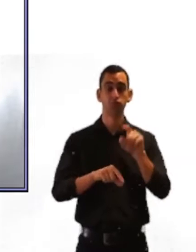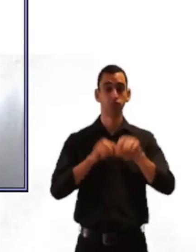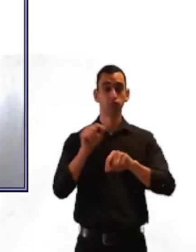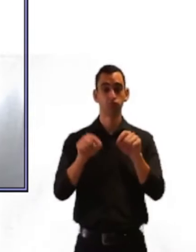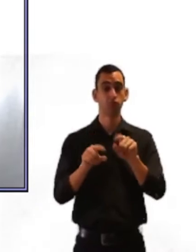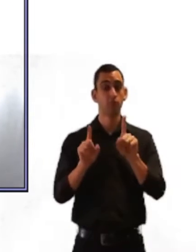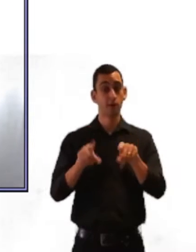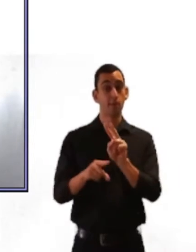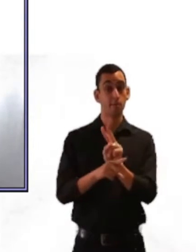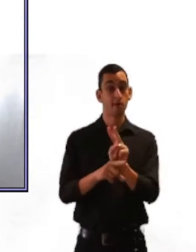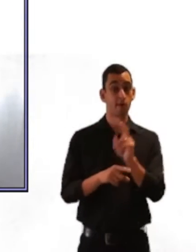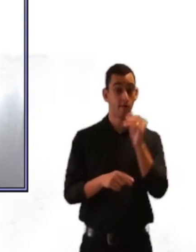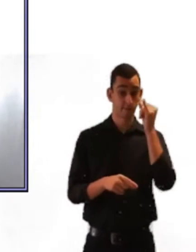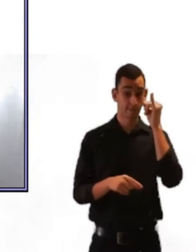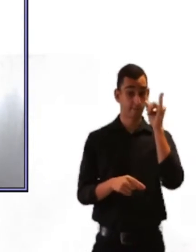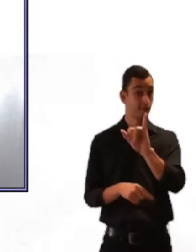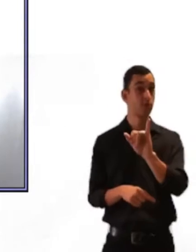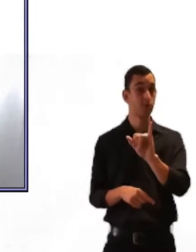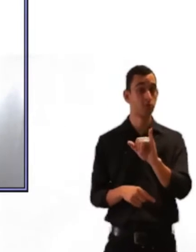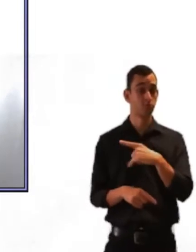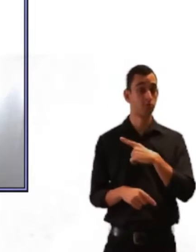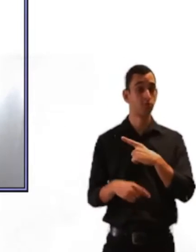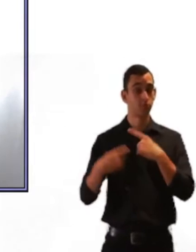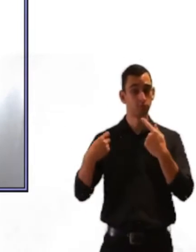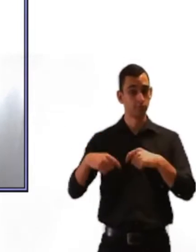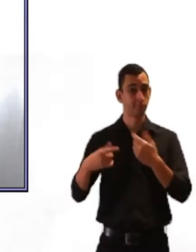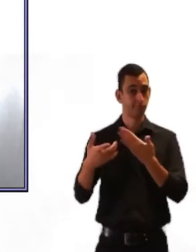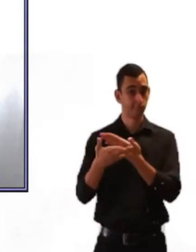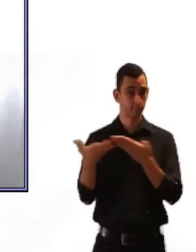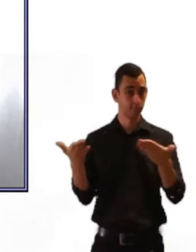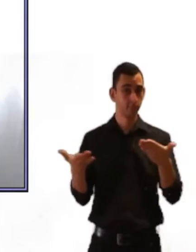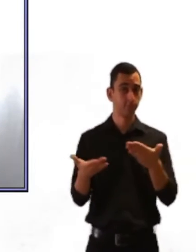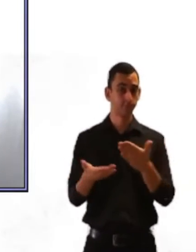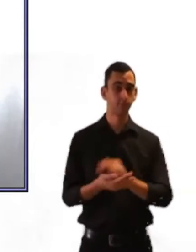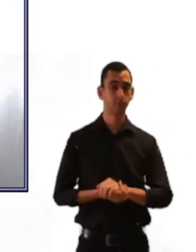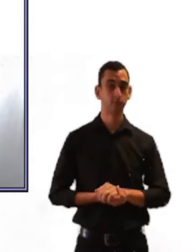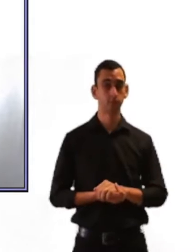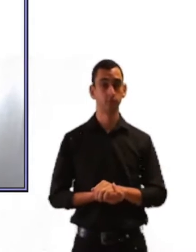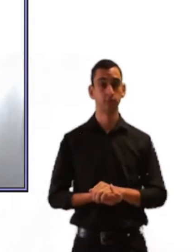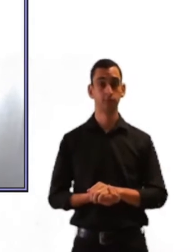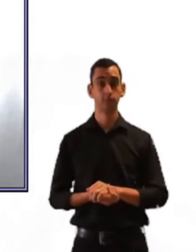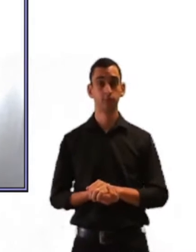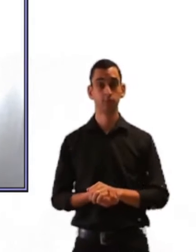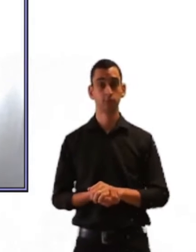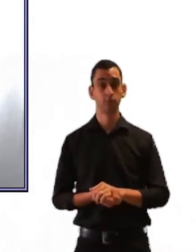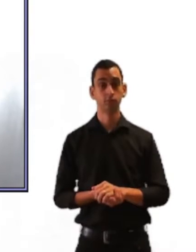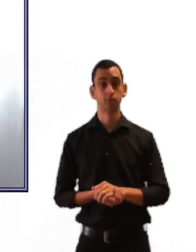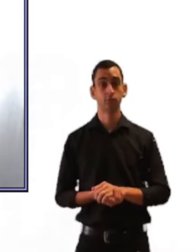de prevenção, né? Numa estratégia exatamente para se prevenir, né?